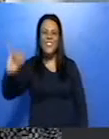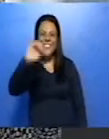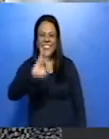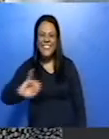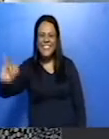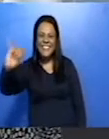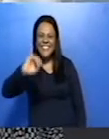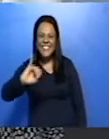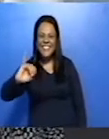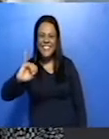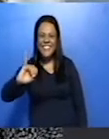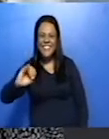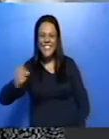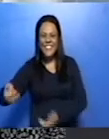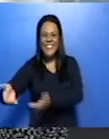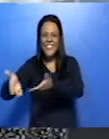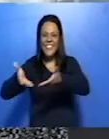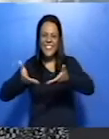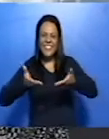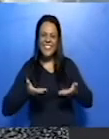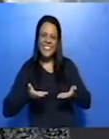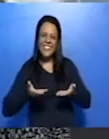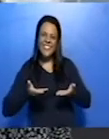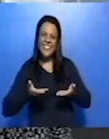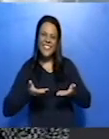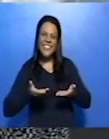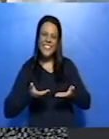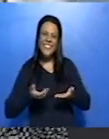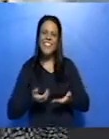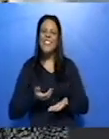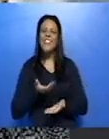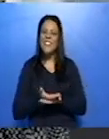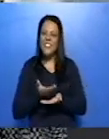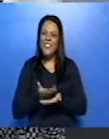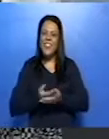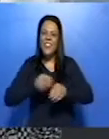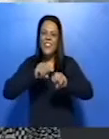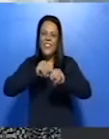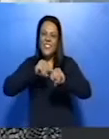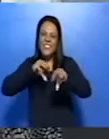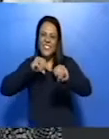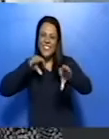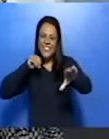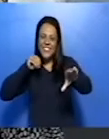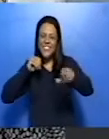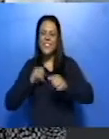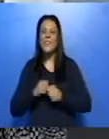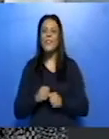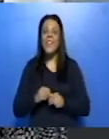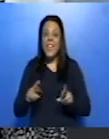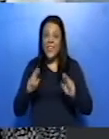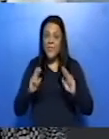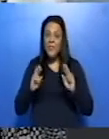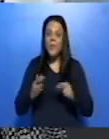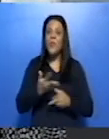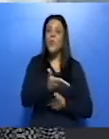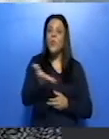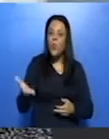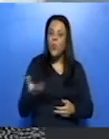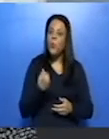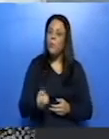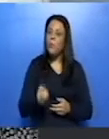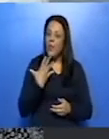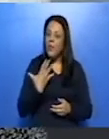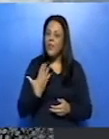Olá, sejam todos bem-vindos à nossa próxima videoaula. Espero que vocês estejam bem.